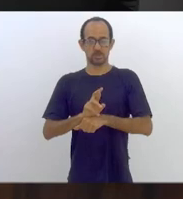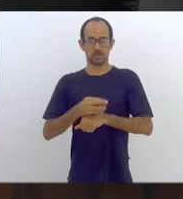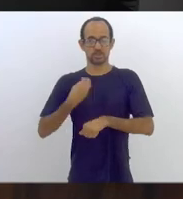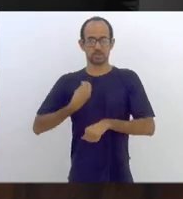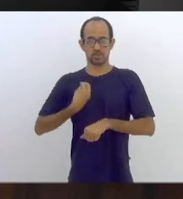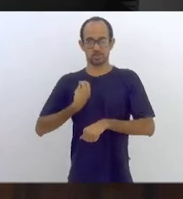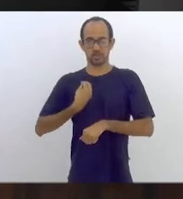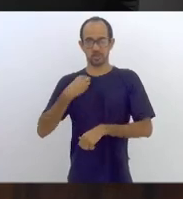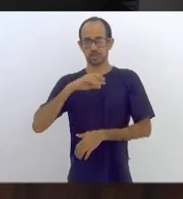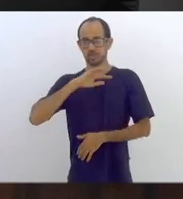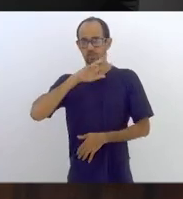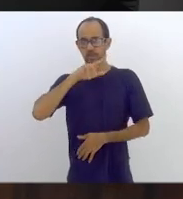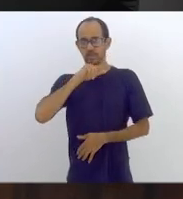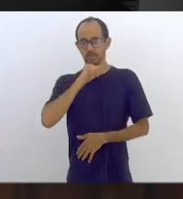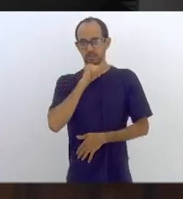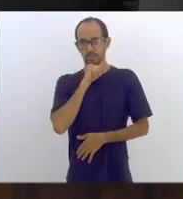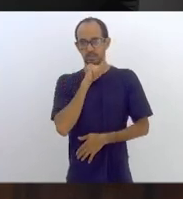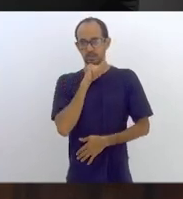Silvestre